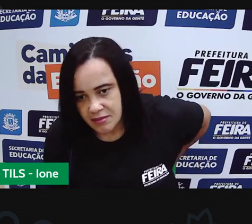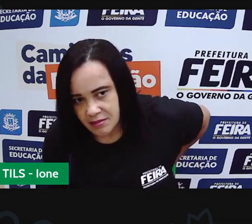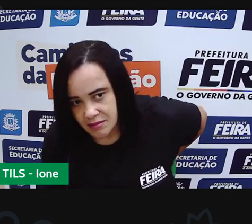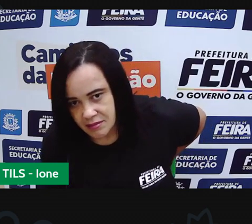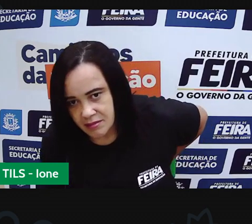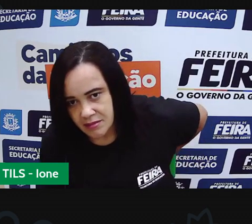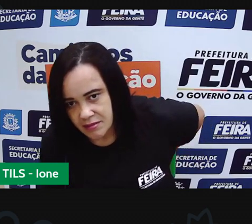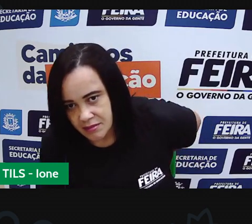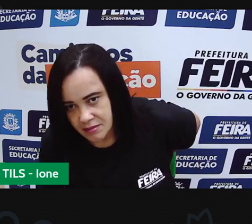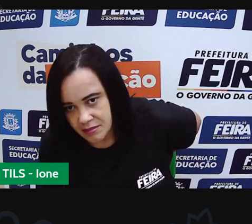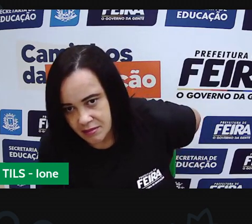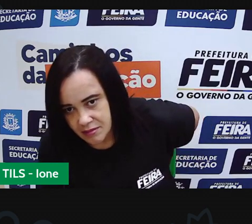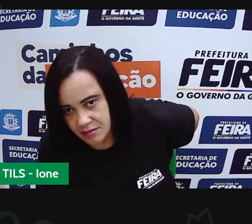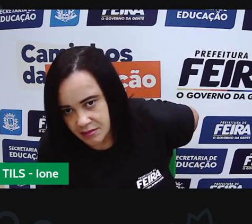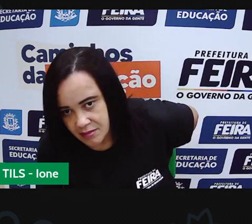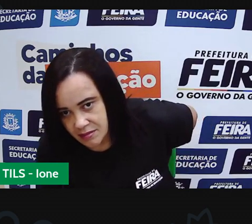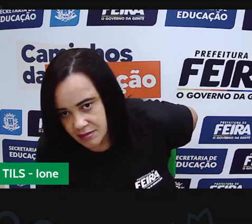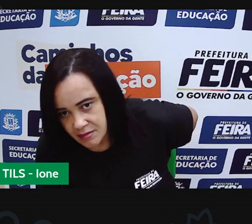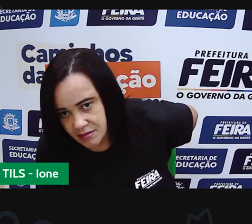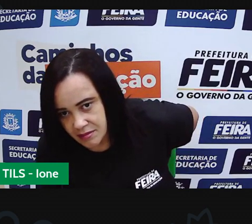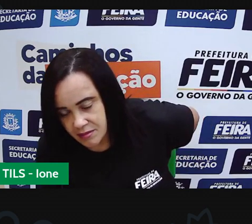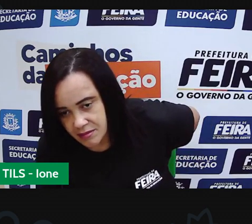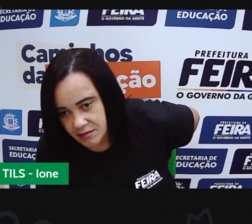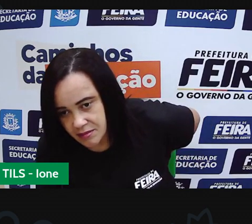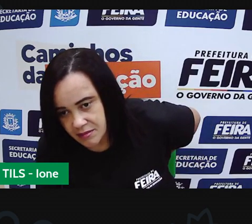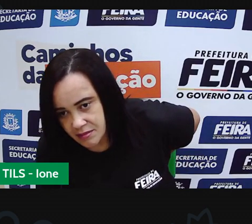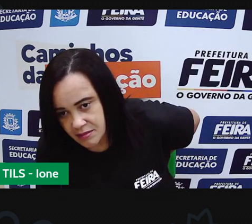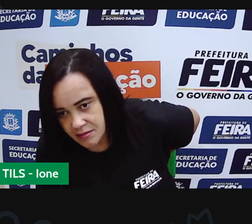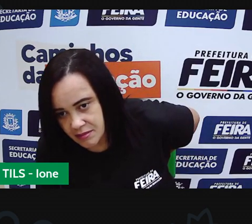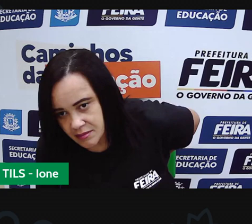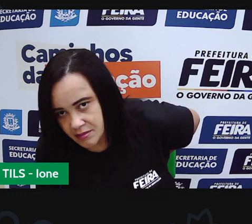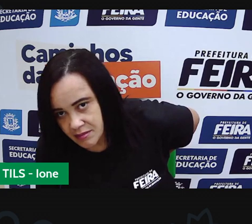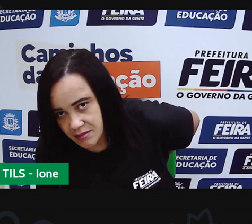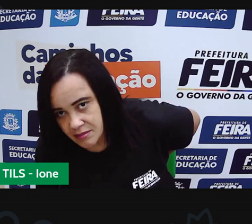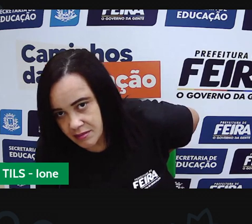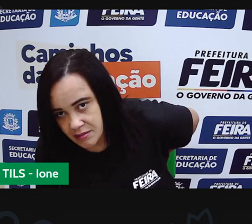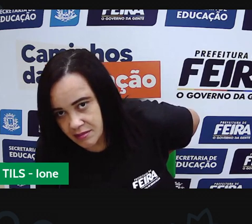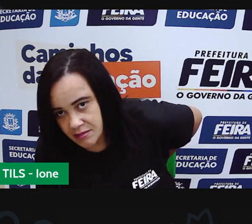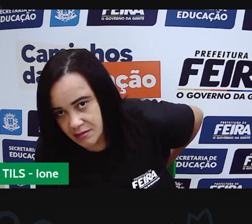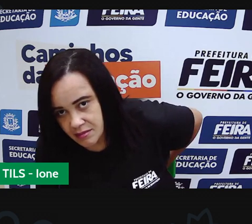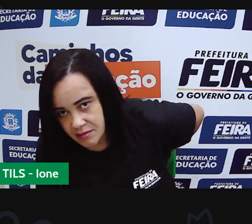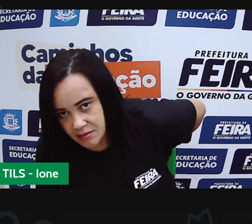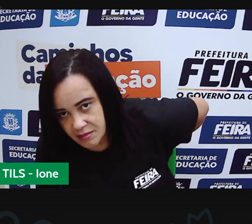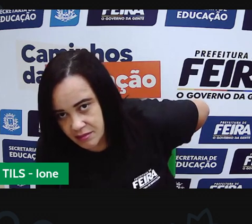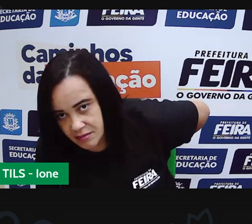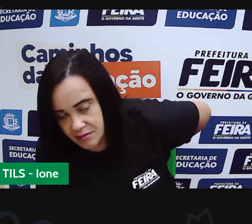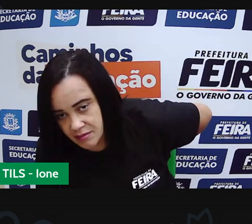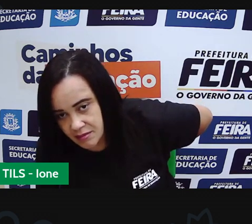Thank you.